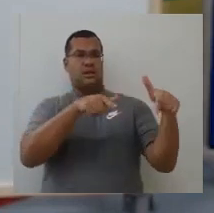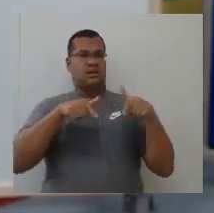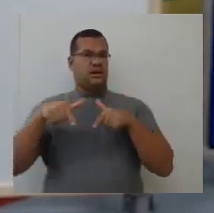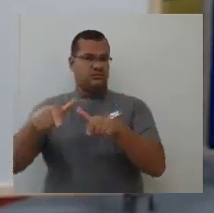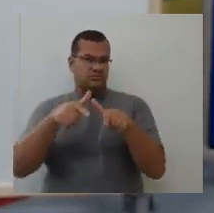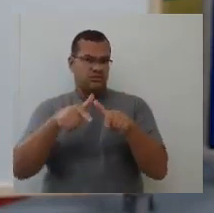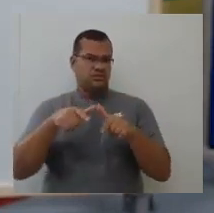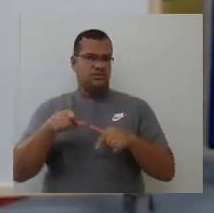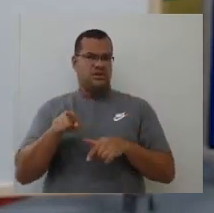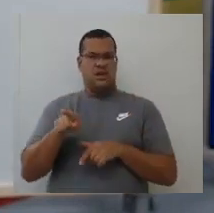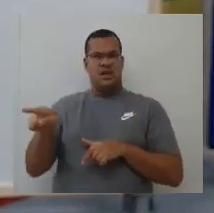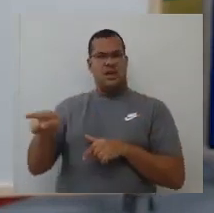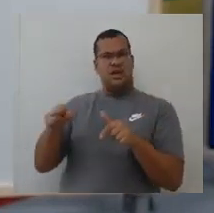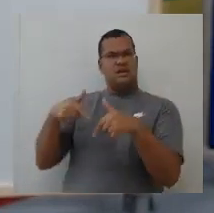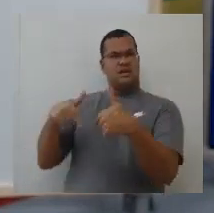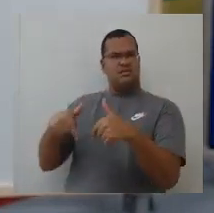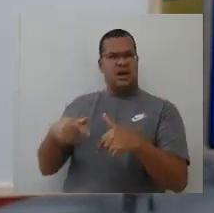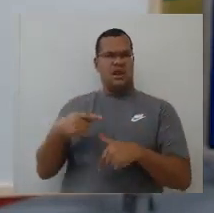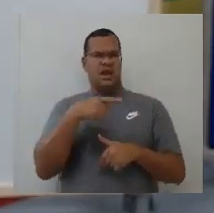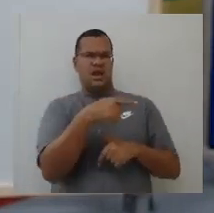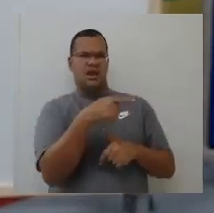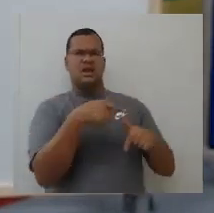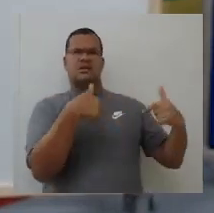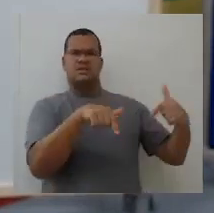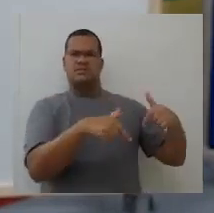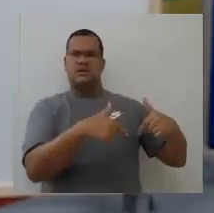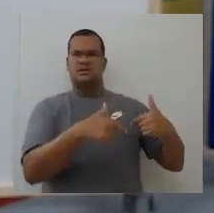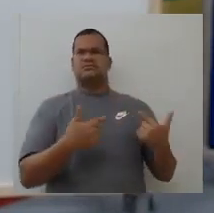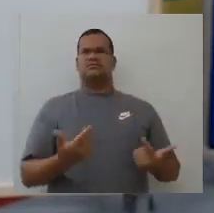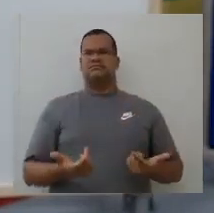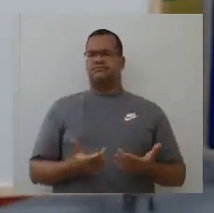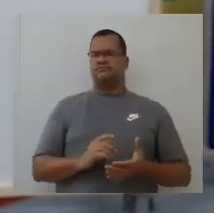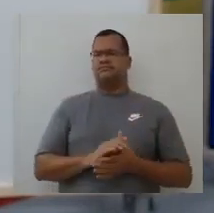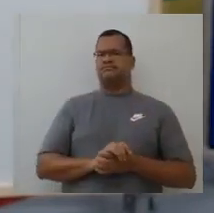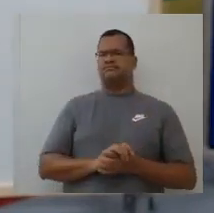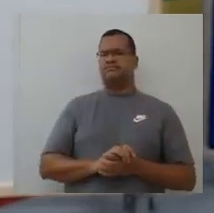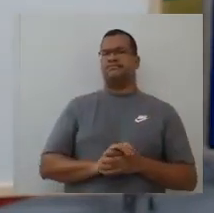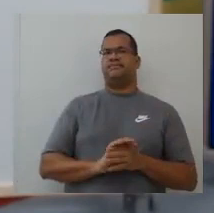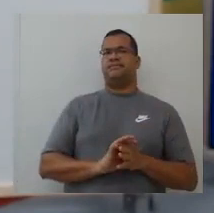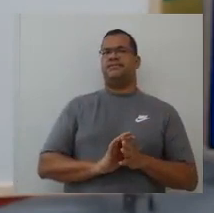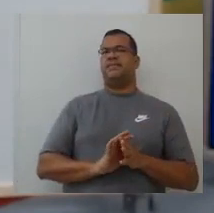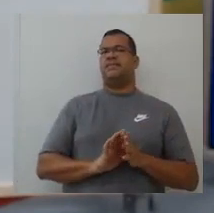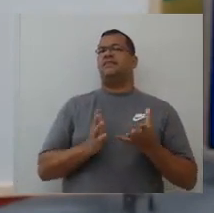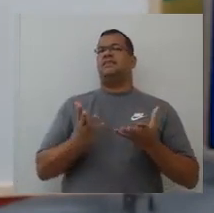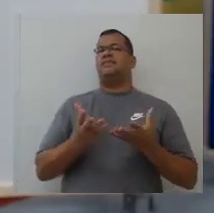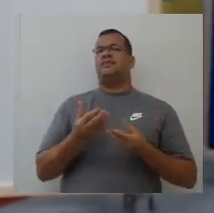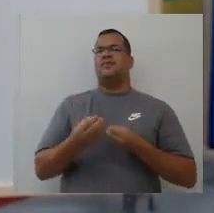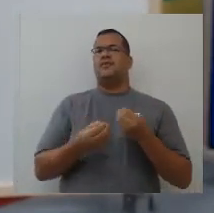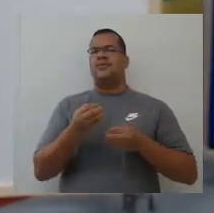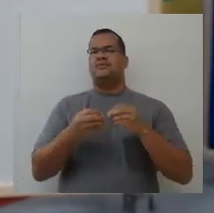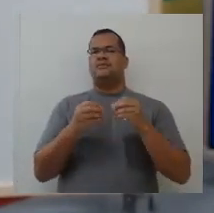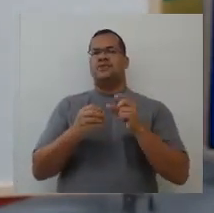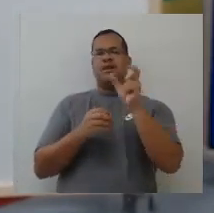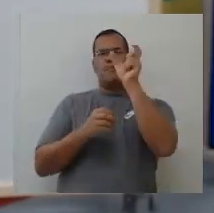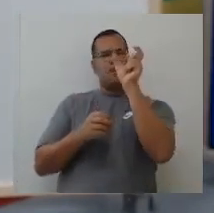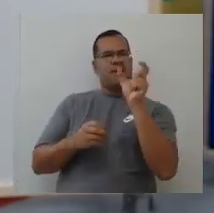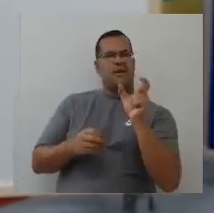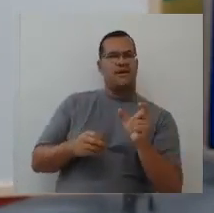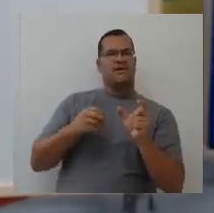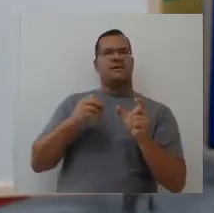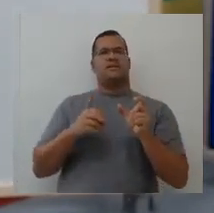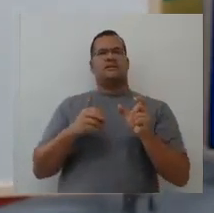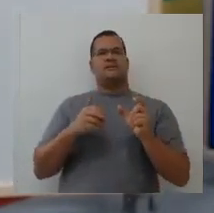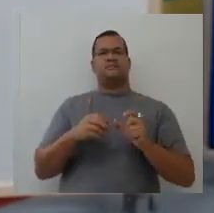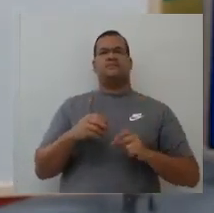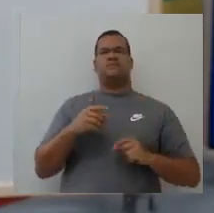trabalhamos. Ele trabalha. Ela trabalha. Gente, quanta variação. Né? Observa a